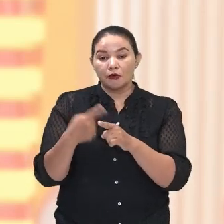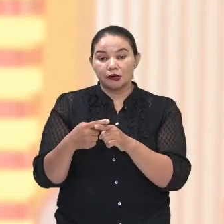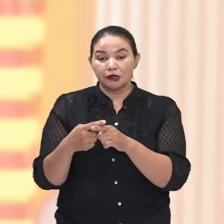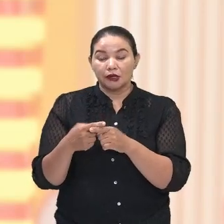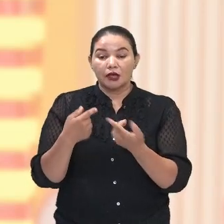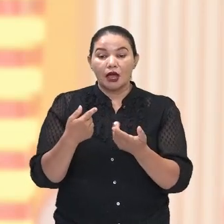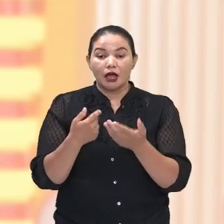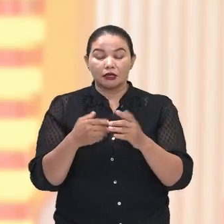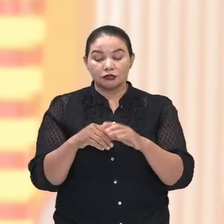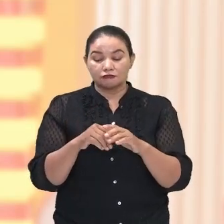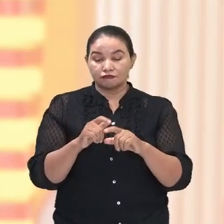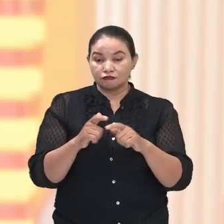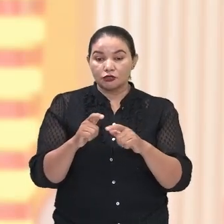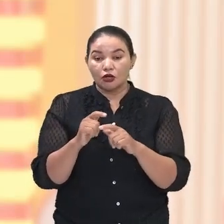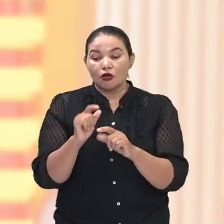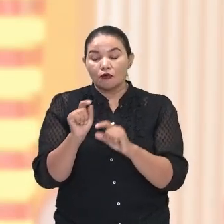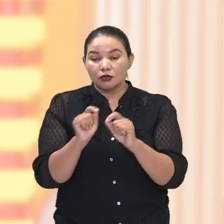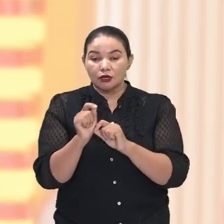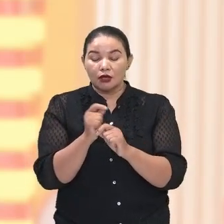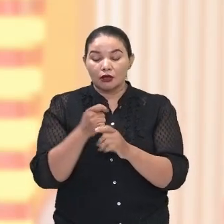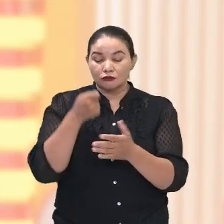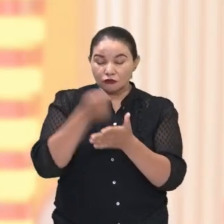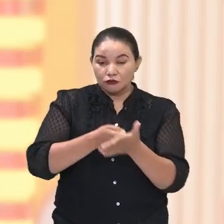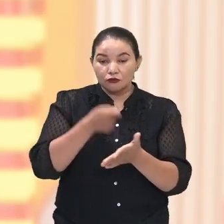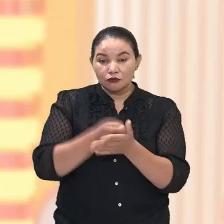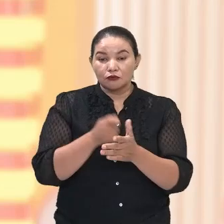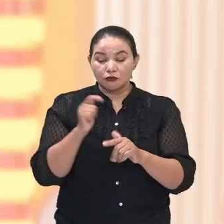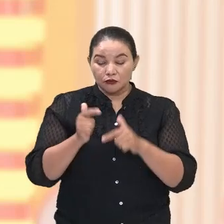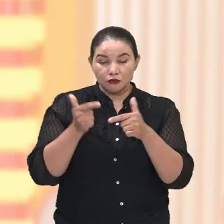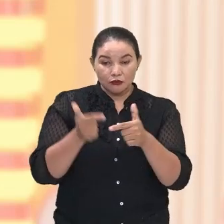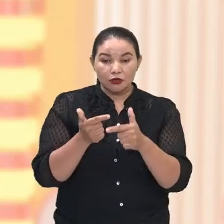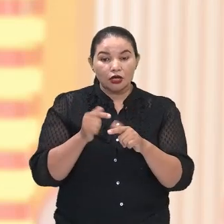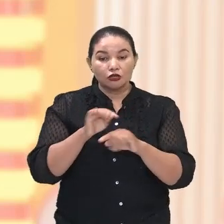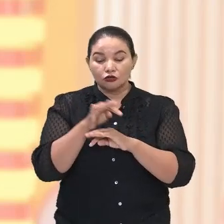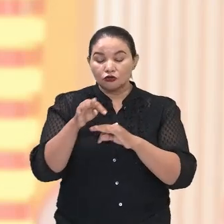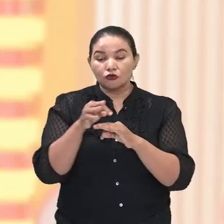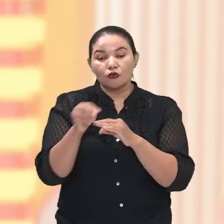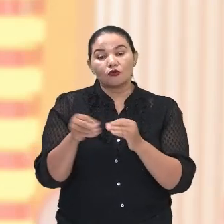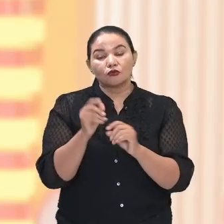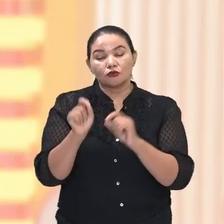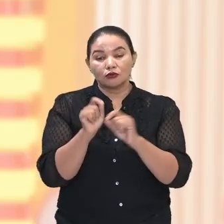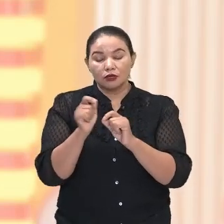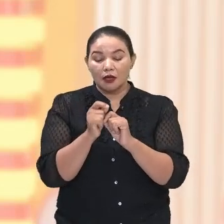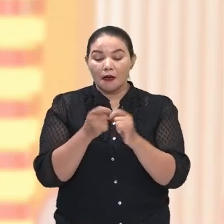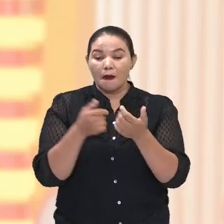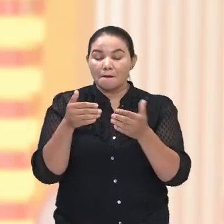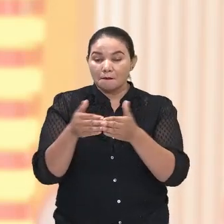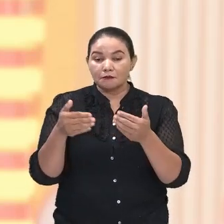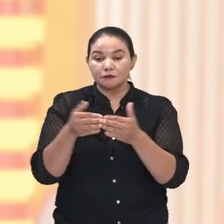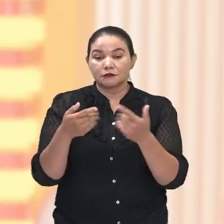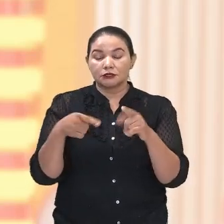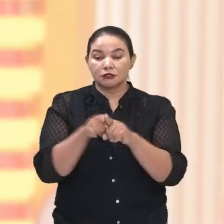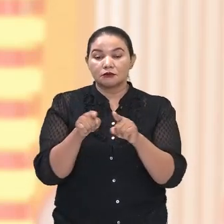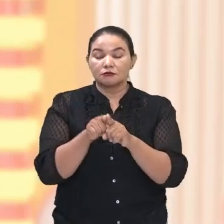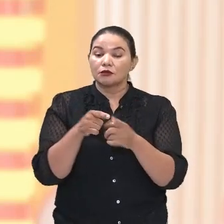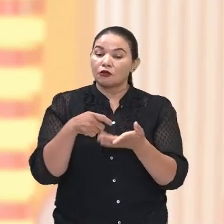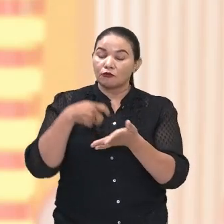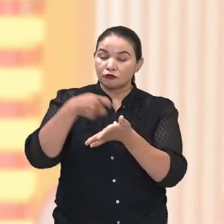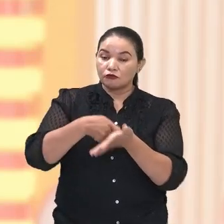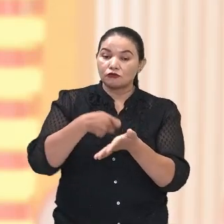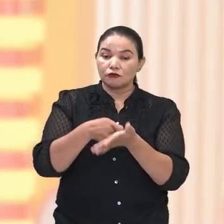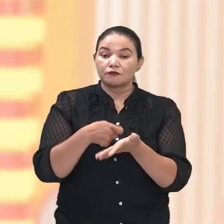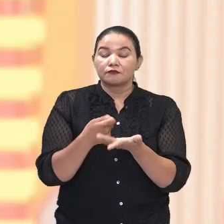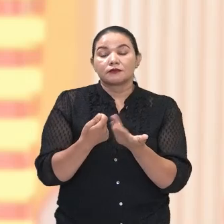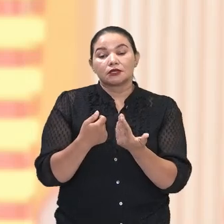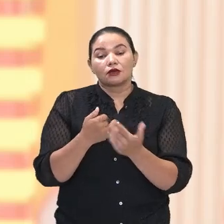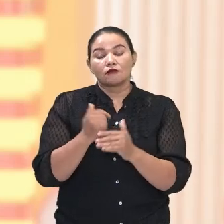aqui todas essas lutas, todas essas reivindicações, e esses avanços eles vão ocorrendo à